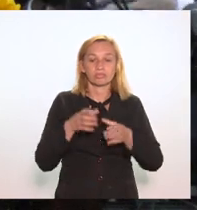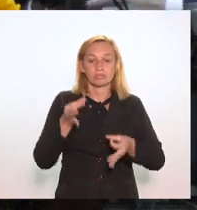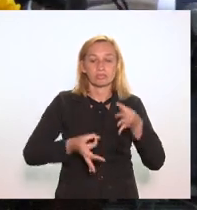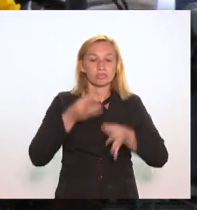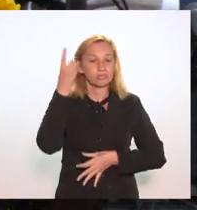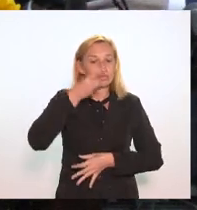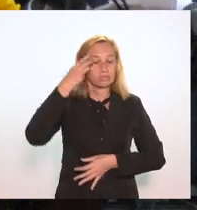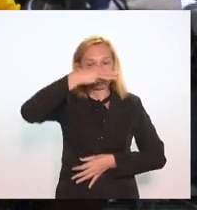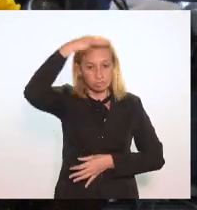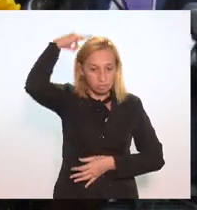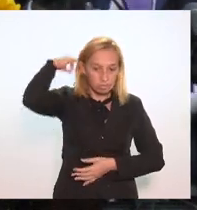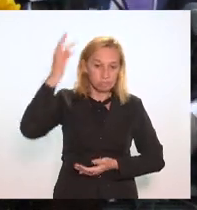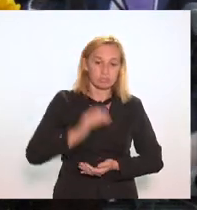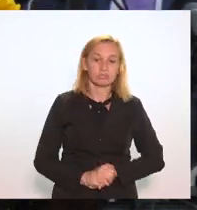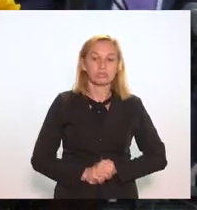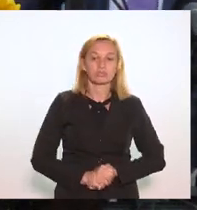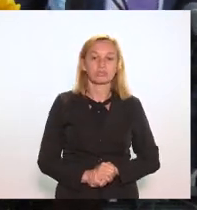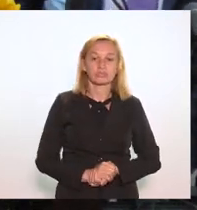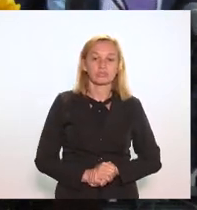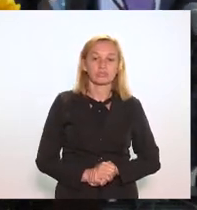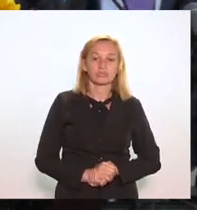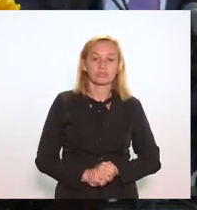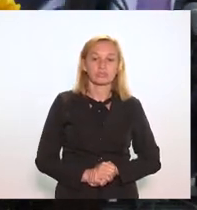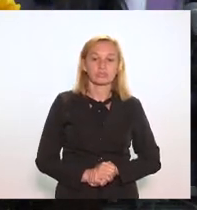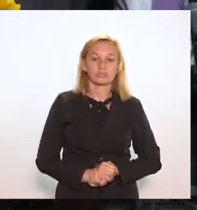de correção dos Deputado Márcio Pacheco